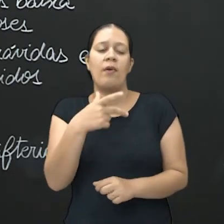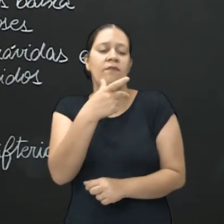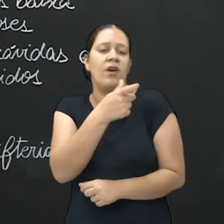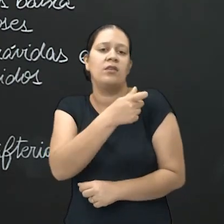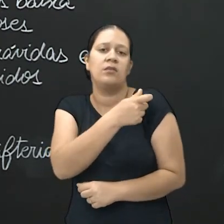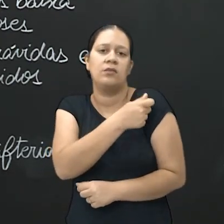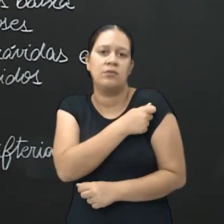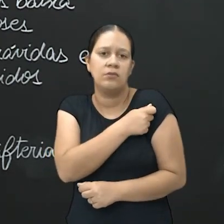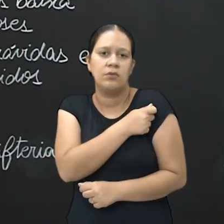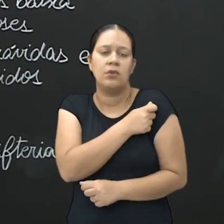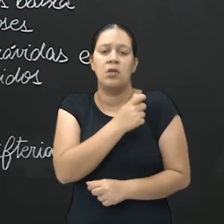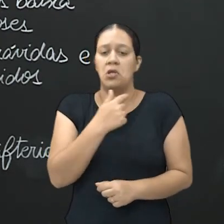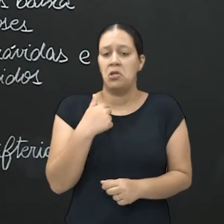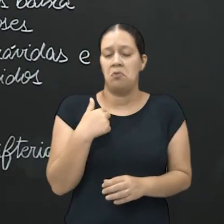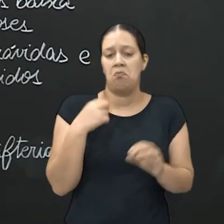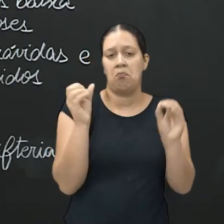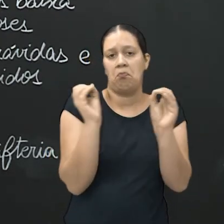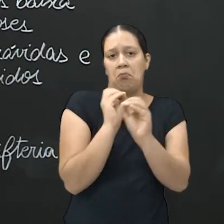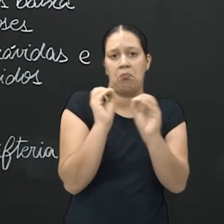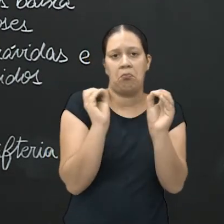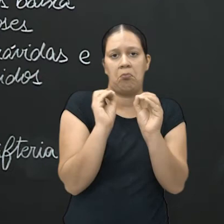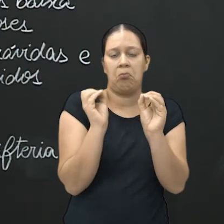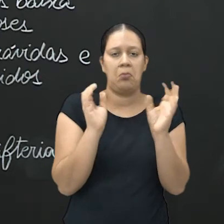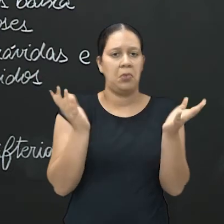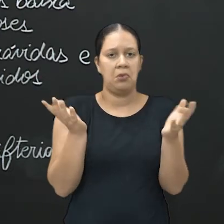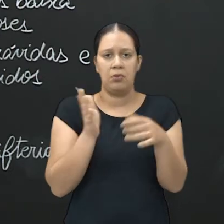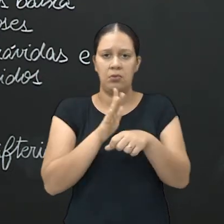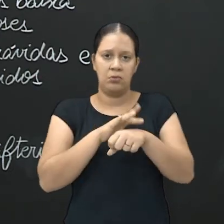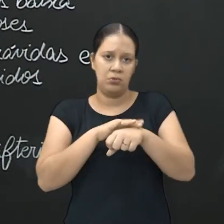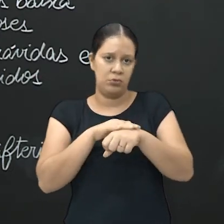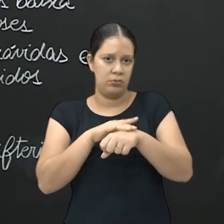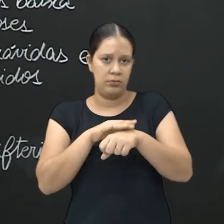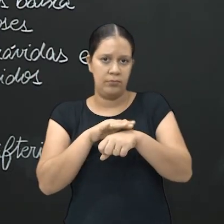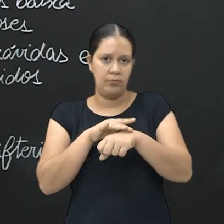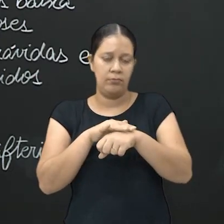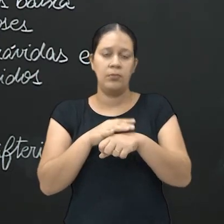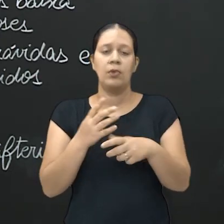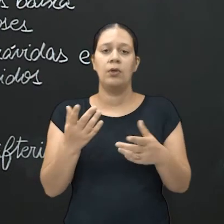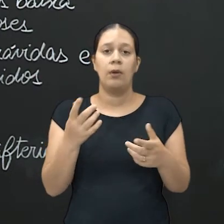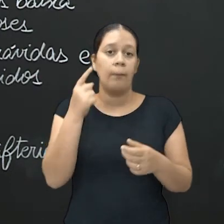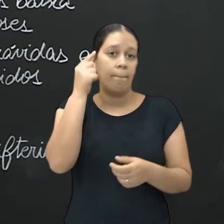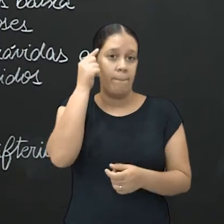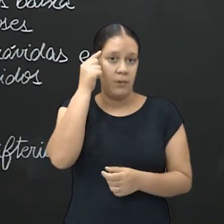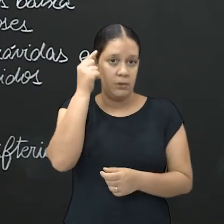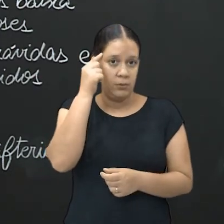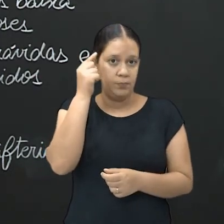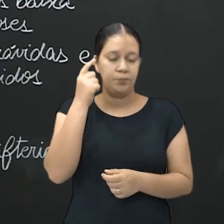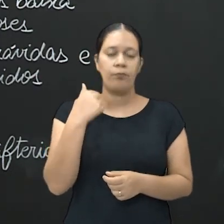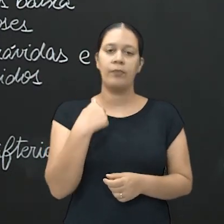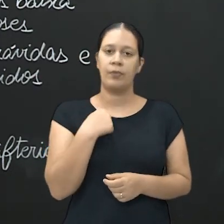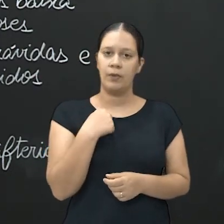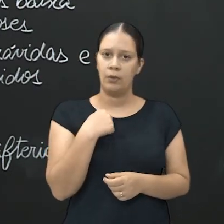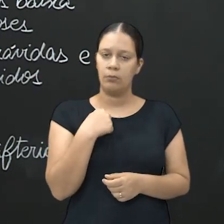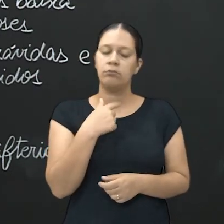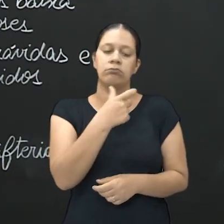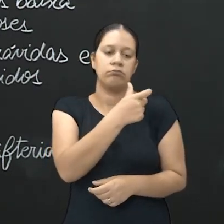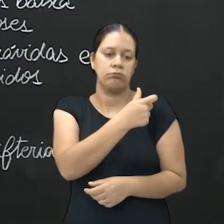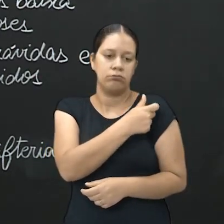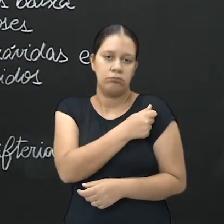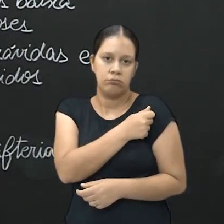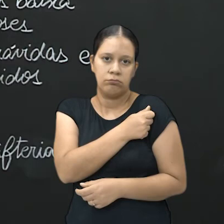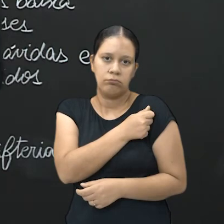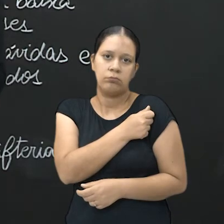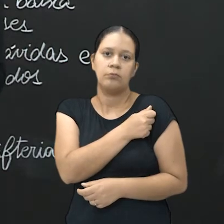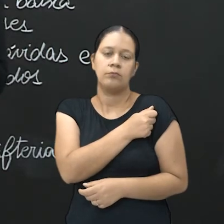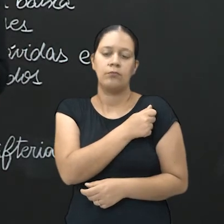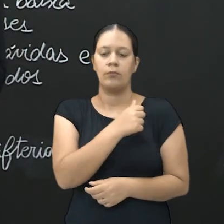vacina e não fico doente, não estou doente aqui, ó, nunca peguei nada. Pensa assim, eu tomei vacina, tá aqui,